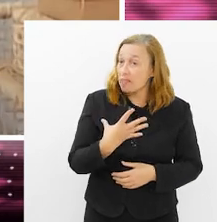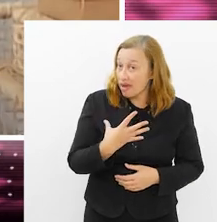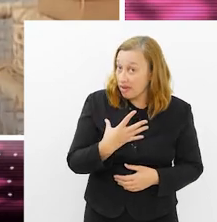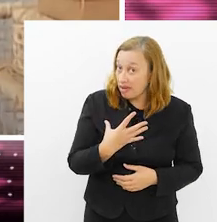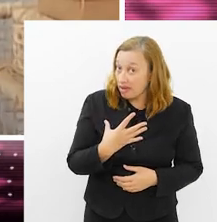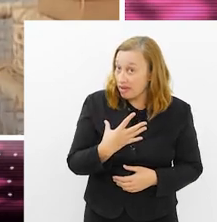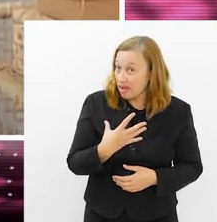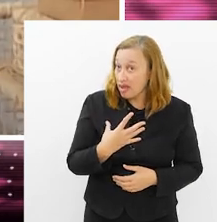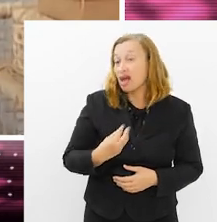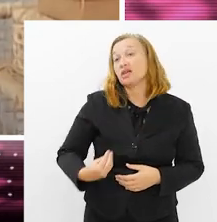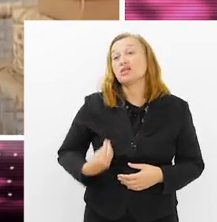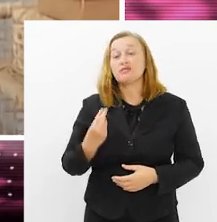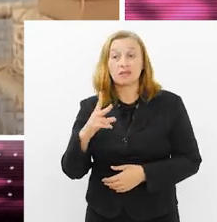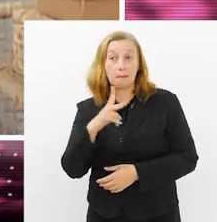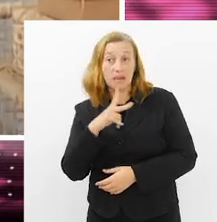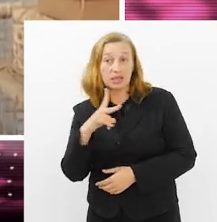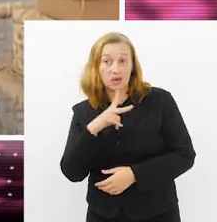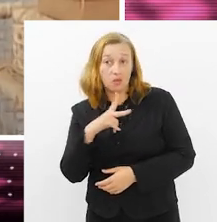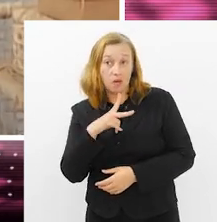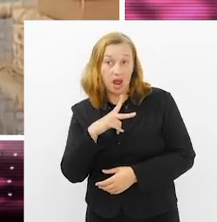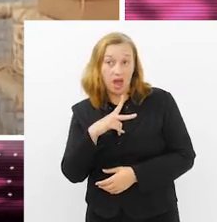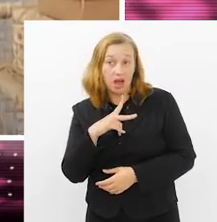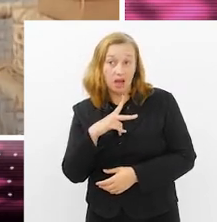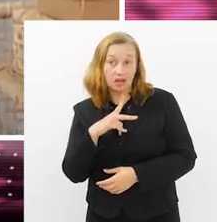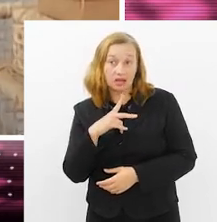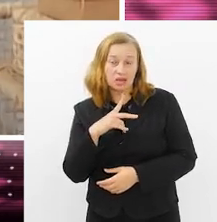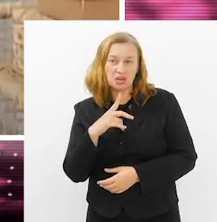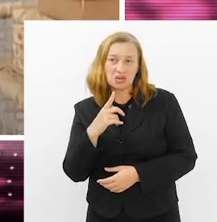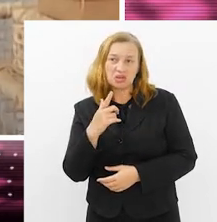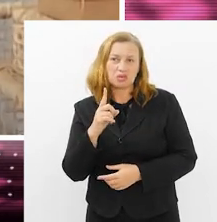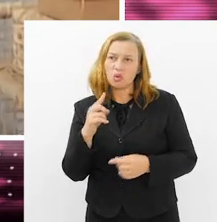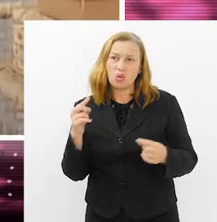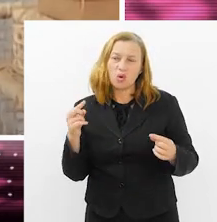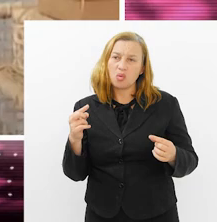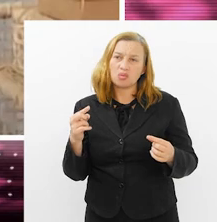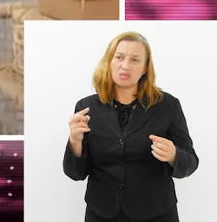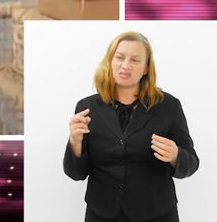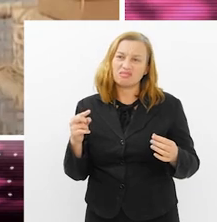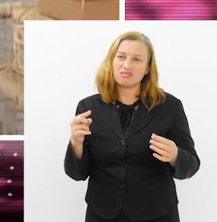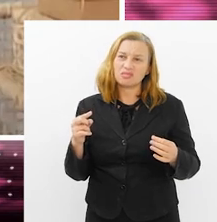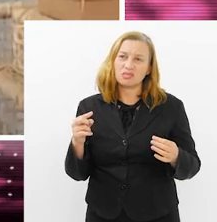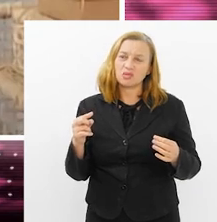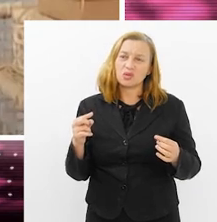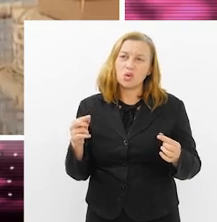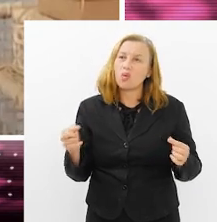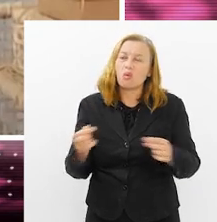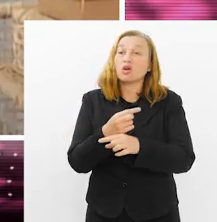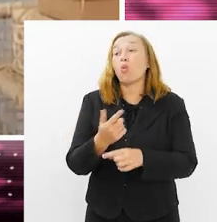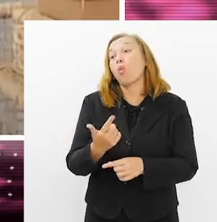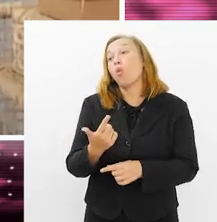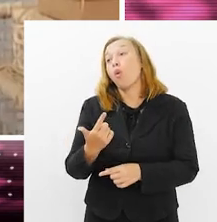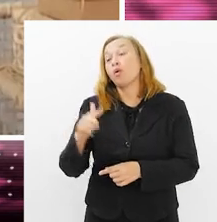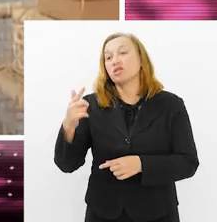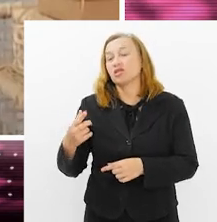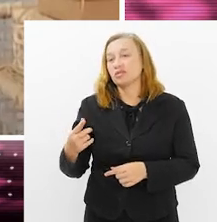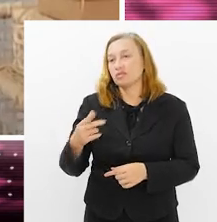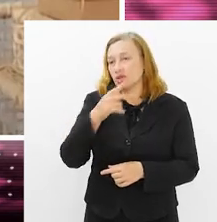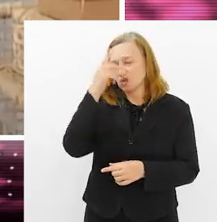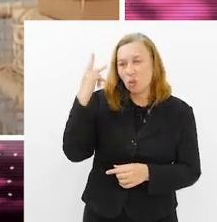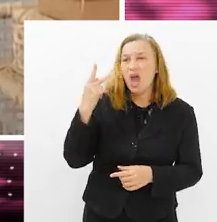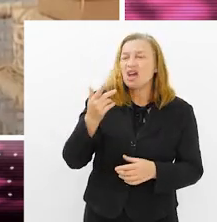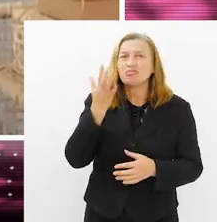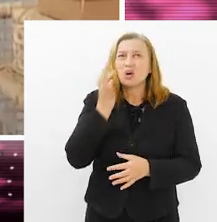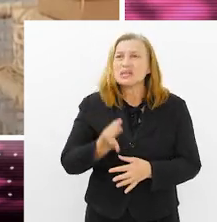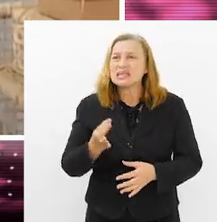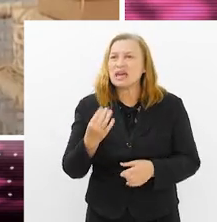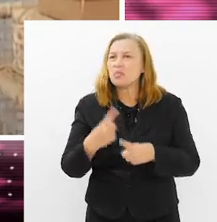e o que nos diz respeito à nossa vida individual não tem a ver com a vida de outras pessoas, né? Eu não entendo por que as pessoas